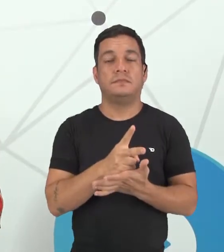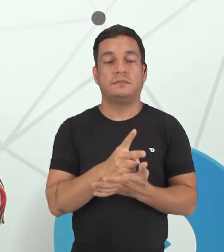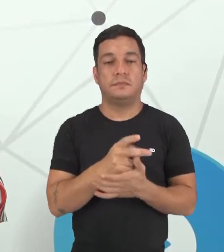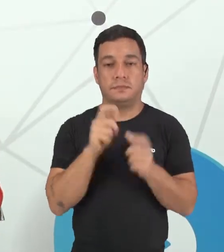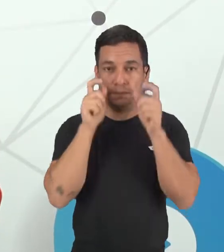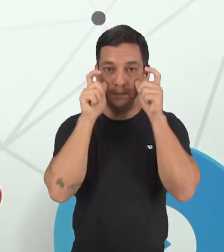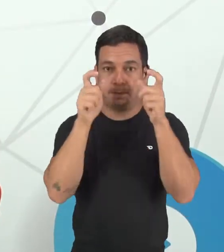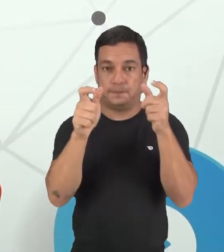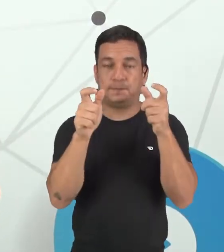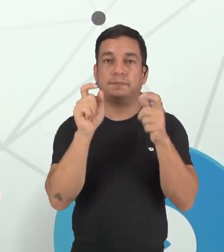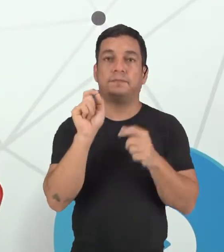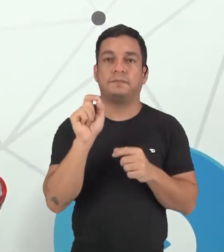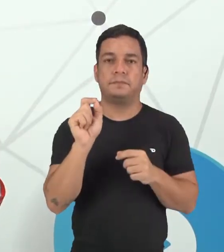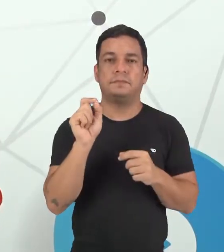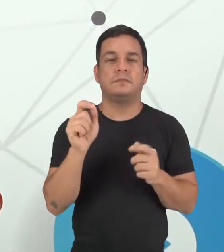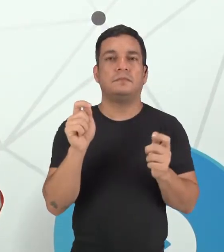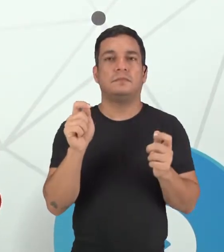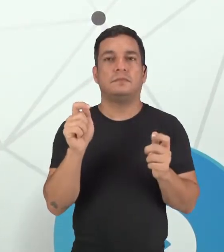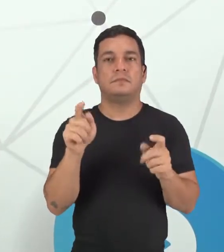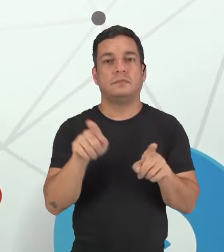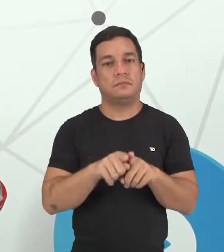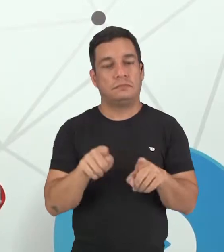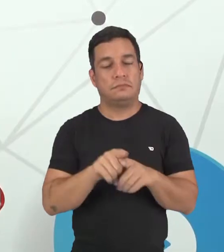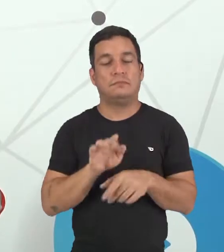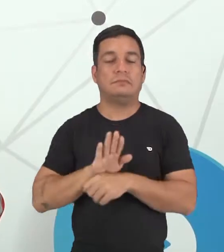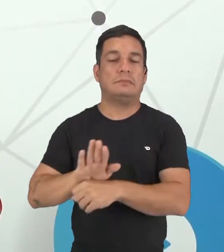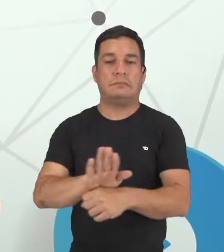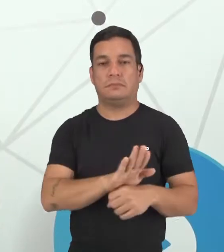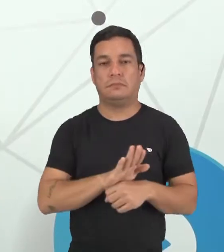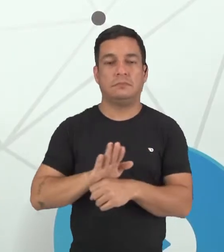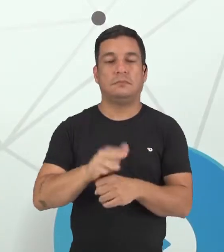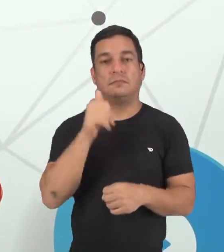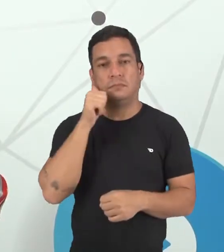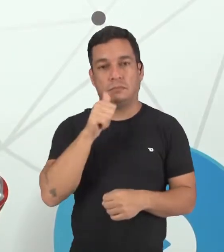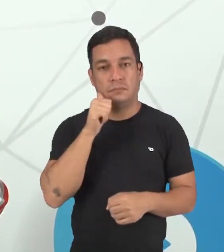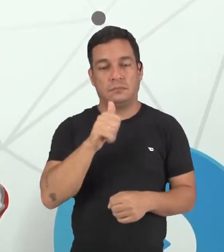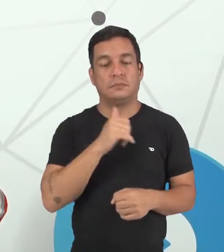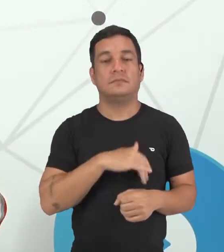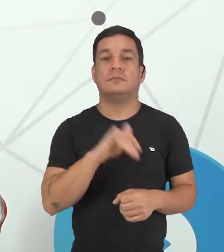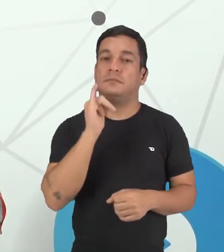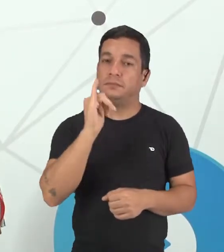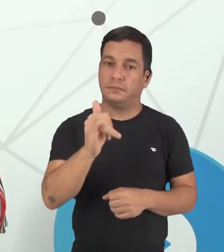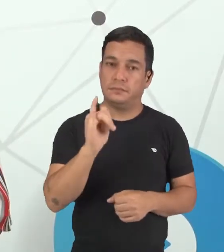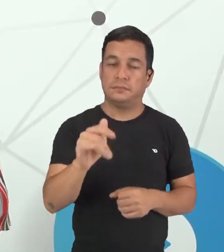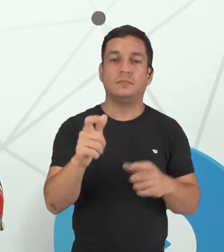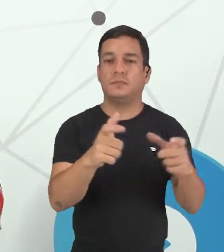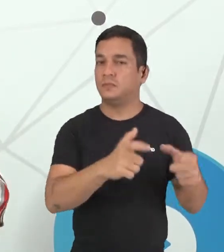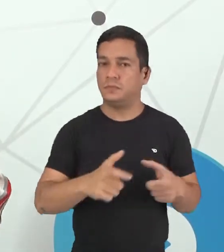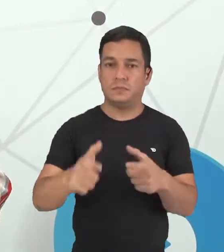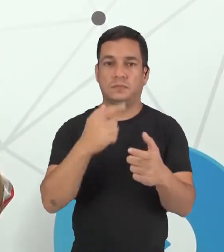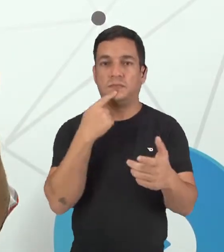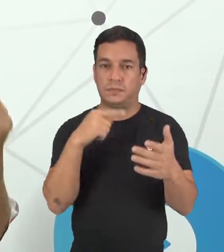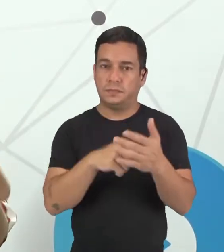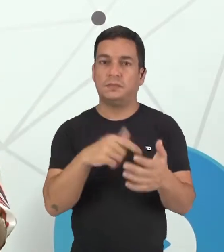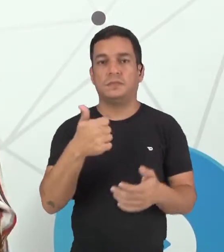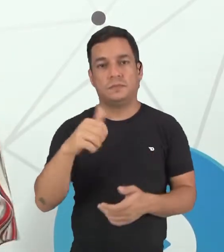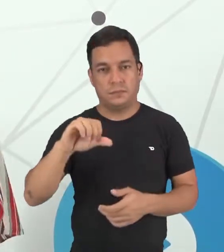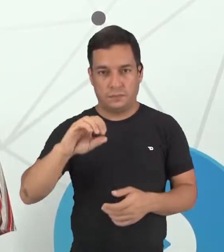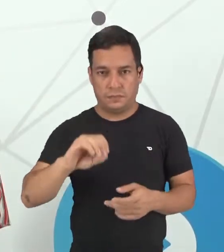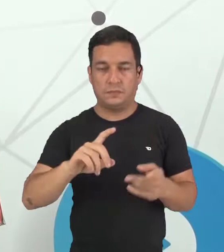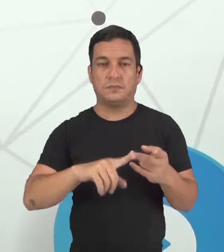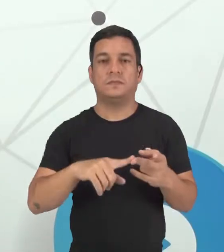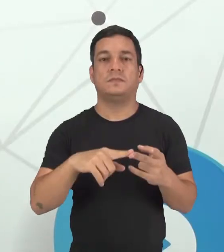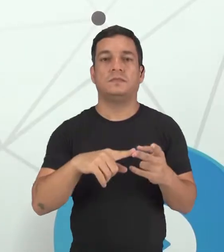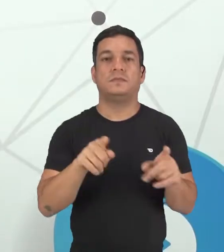perto. No que for possível, estar ajudando essa mulher, informando para ela dos canais de denúncia, como o